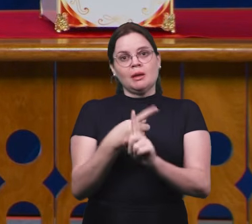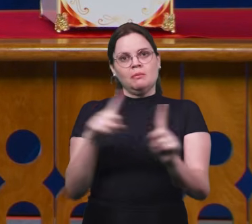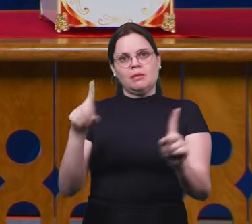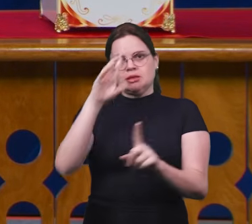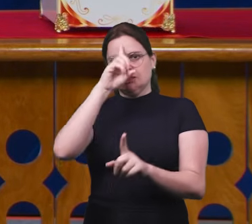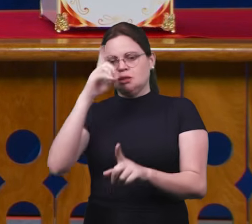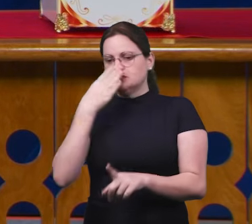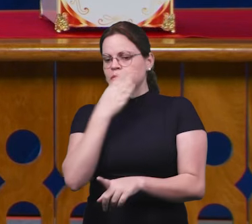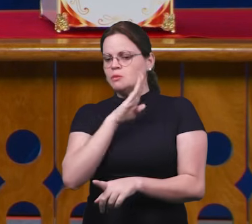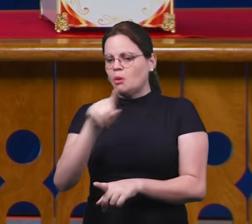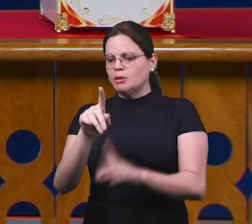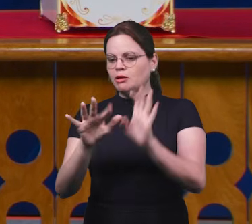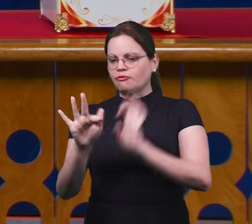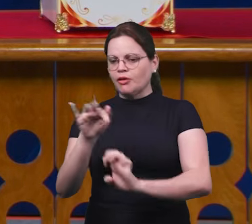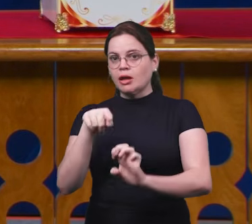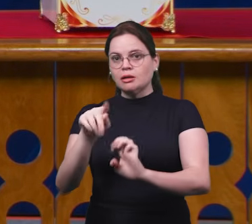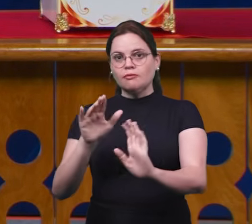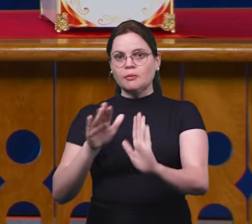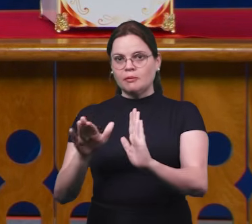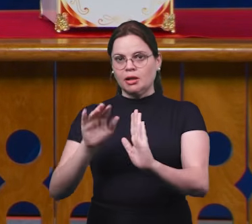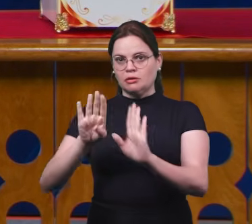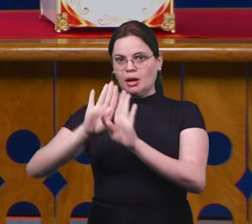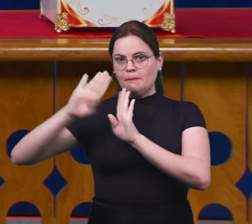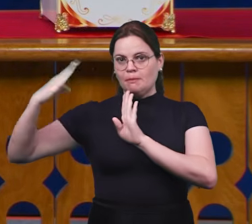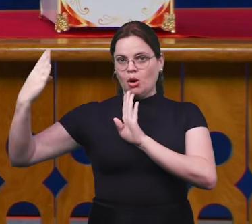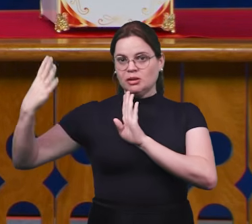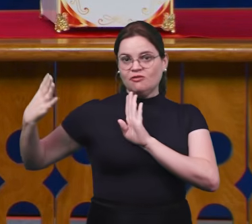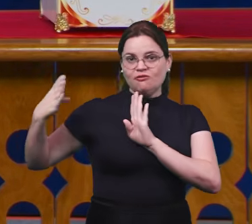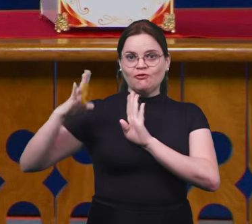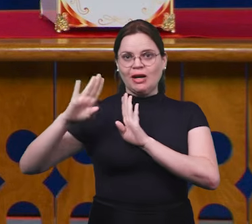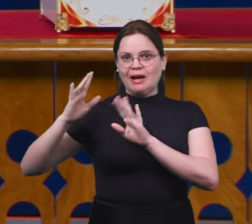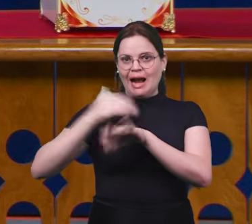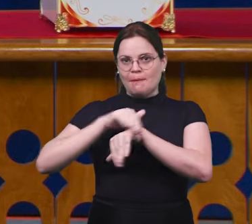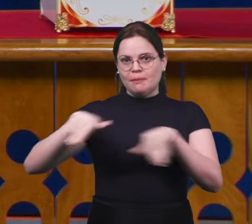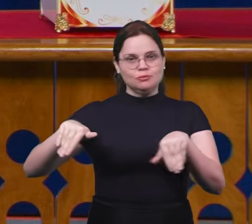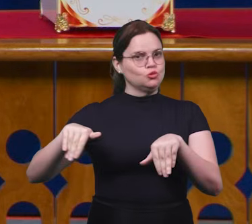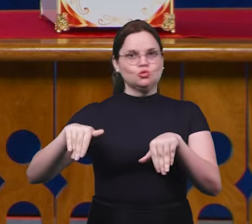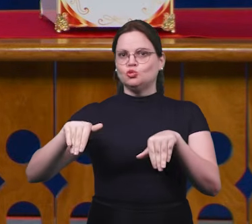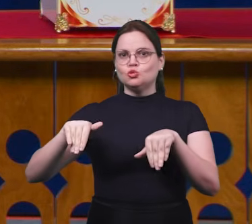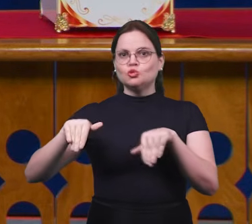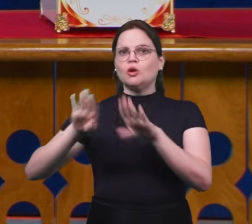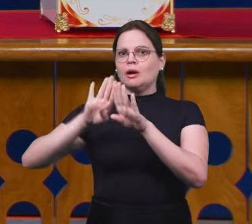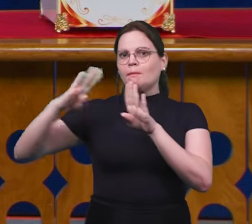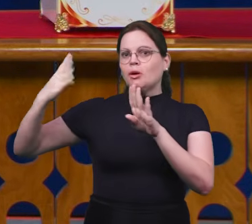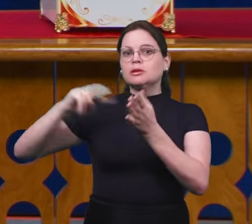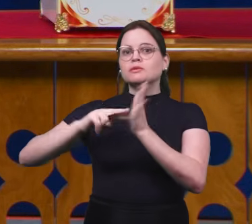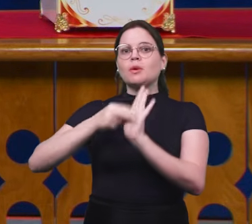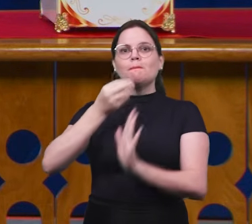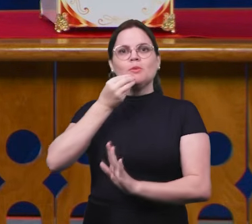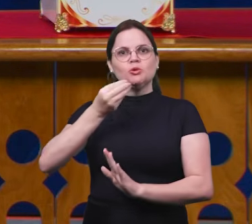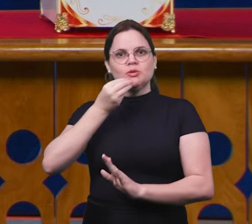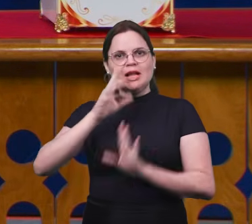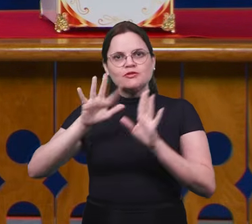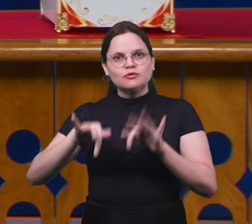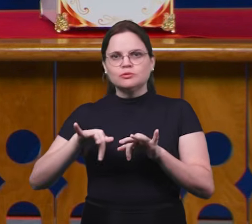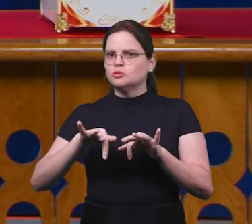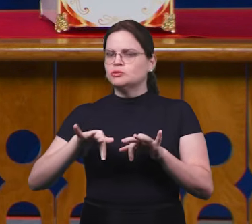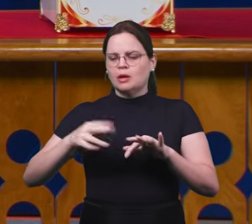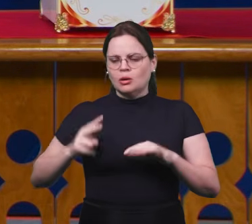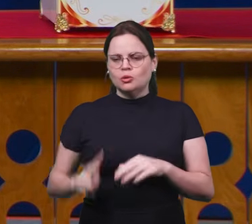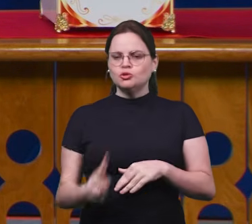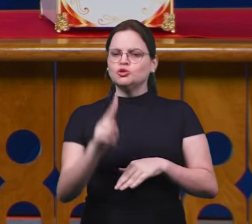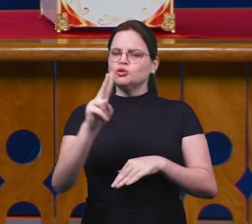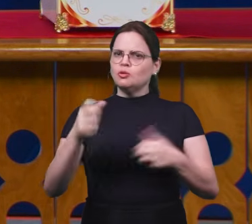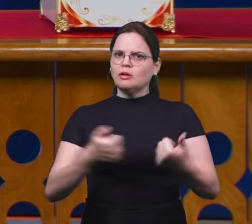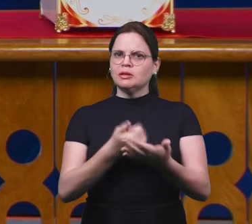a Filadélfia, essa porta, ela não vai se fechar. Mesmo em Laodiceia, essa porta, ela permanece